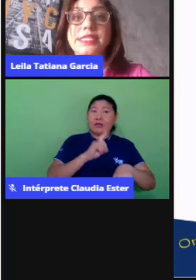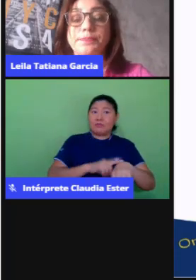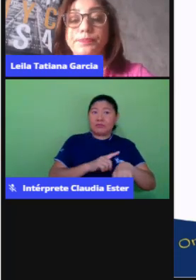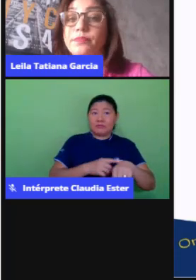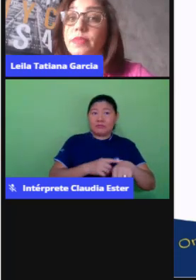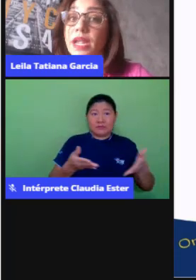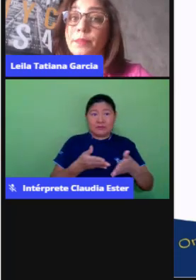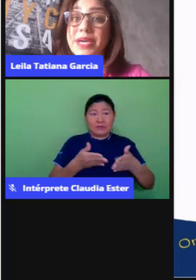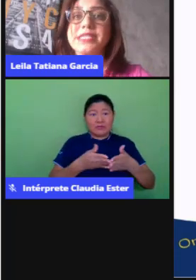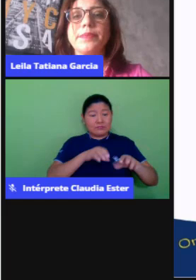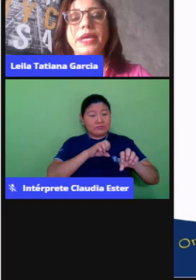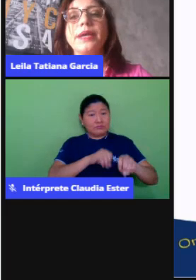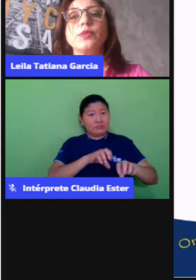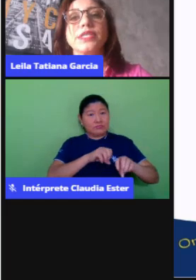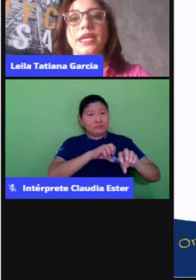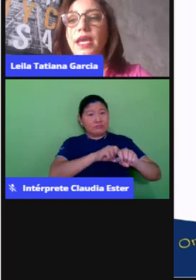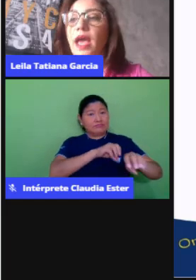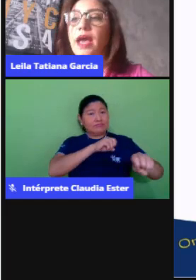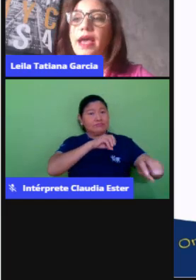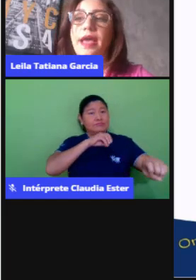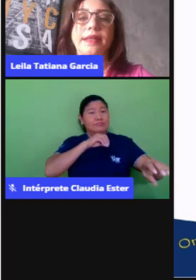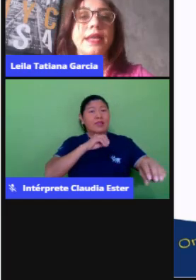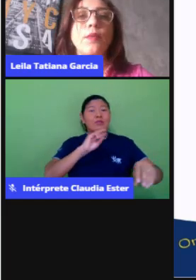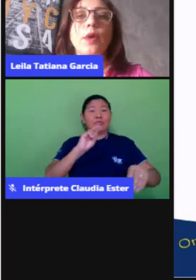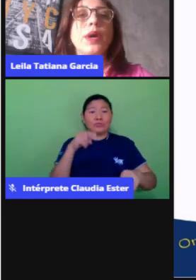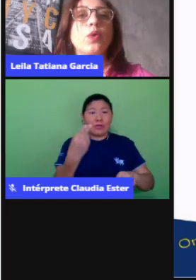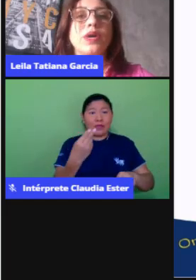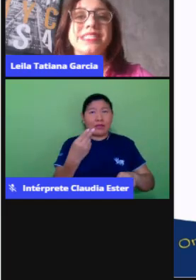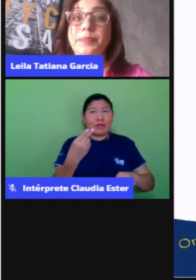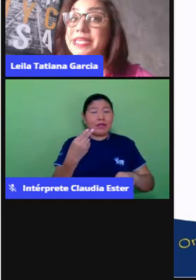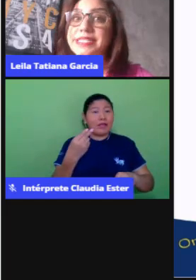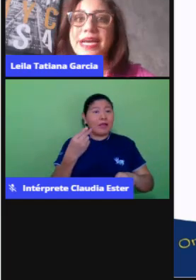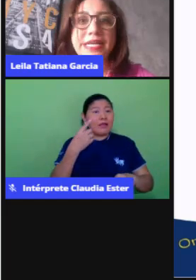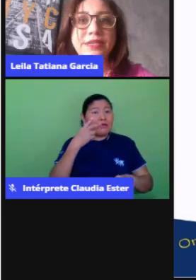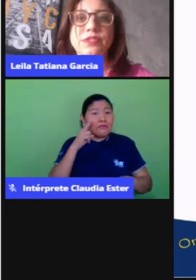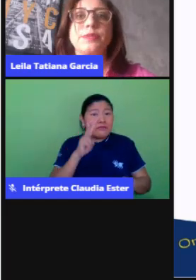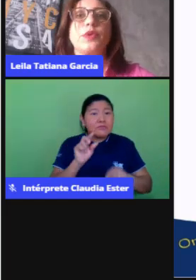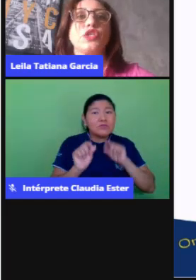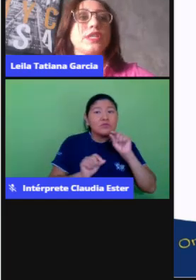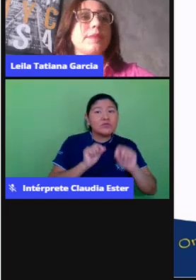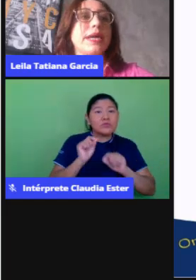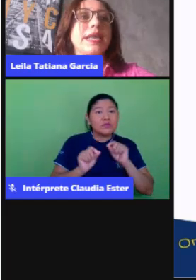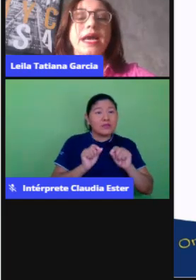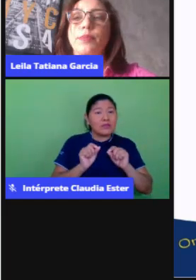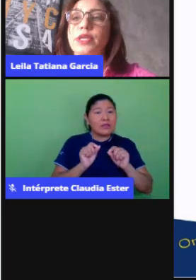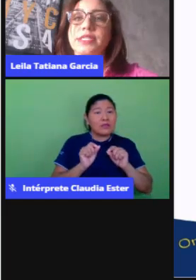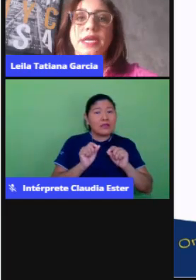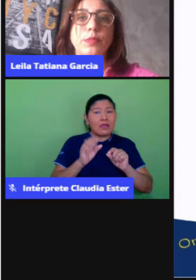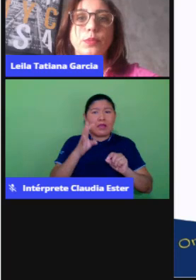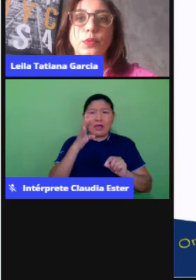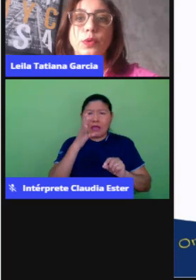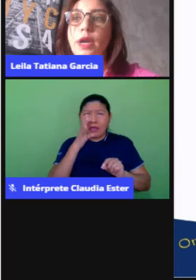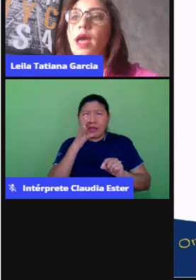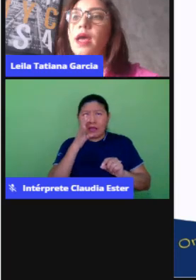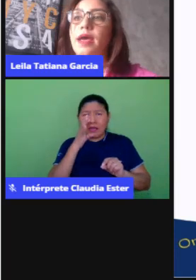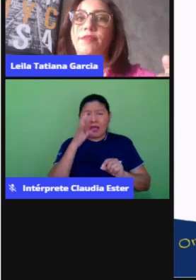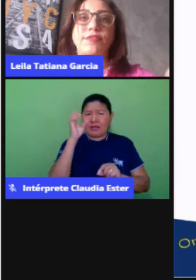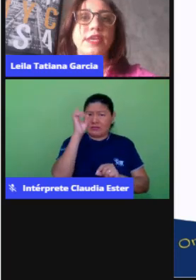remotas, nós percebemos que não é uma coisa pesada, você pode trabalhar, por